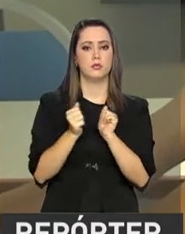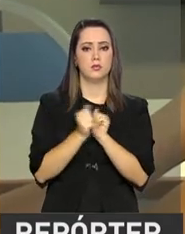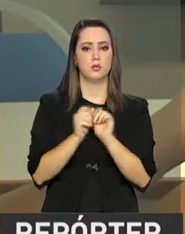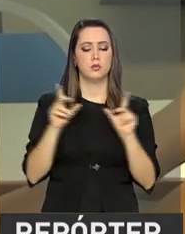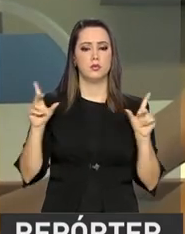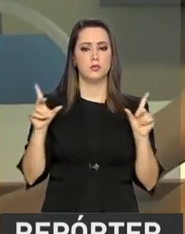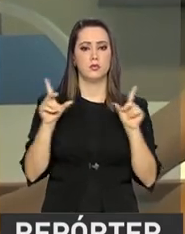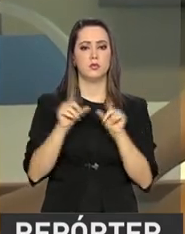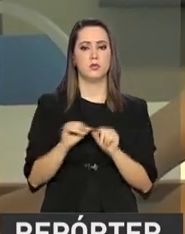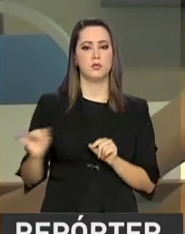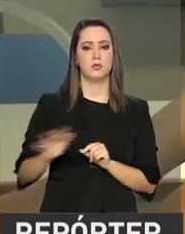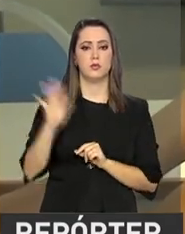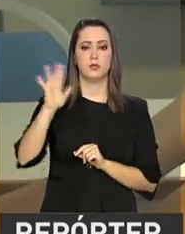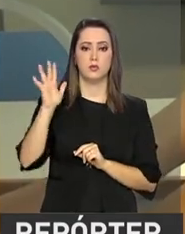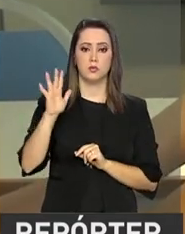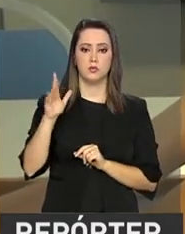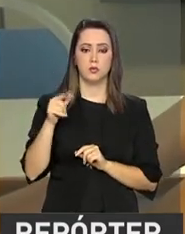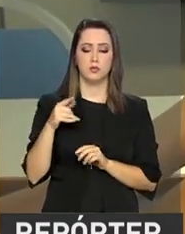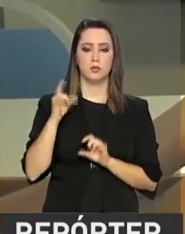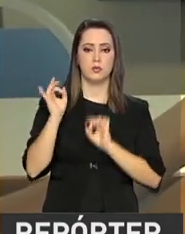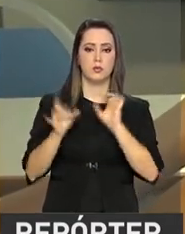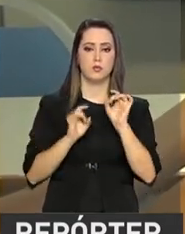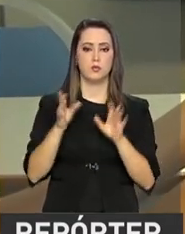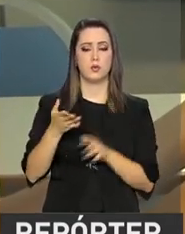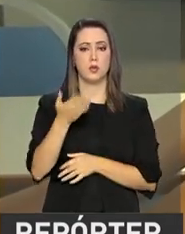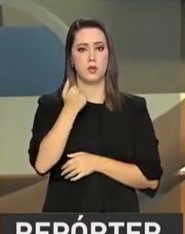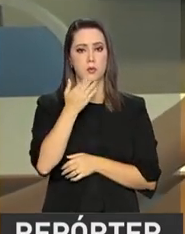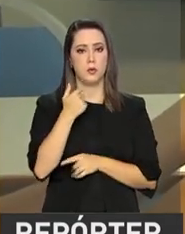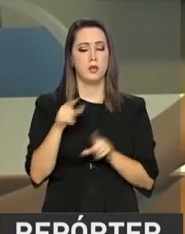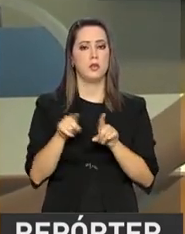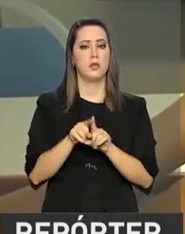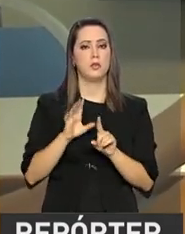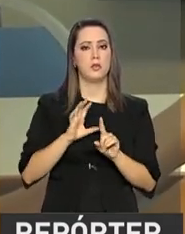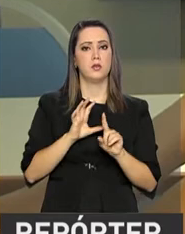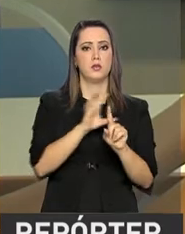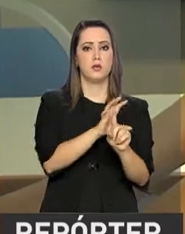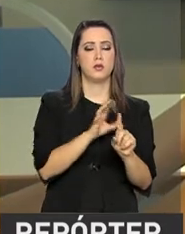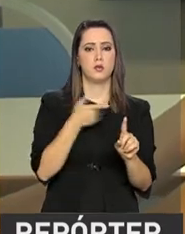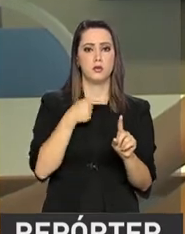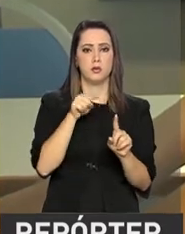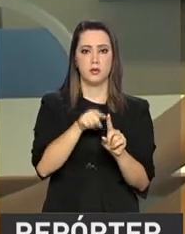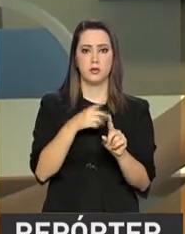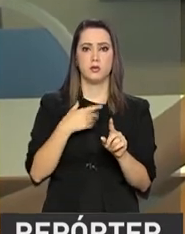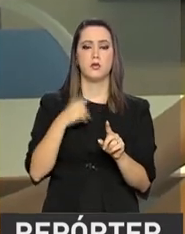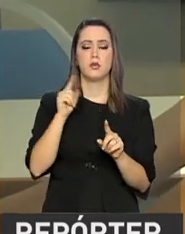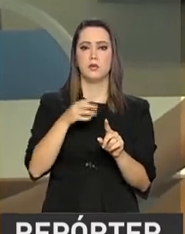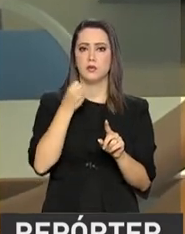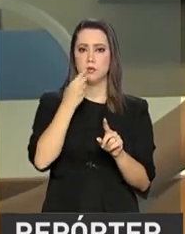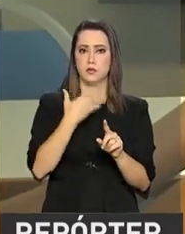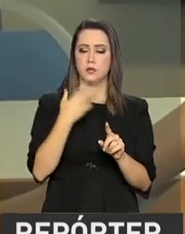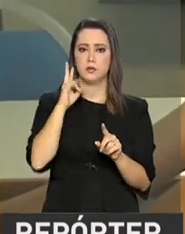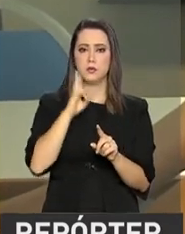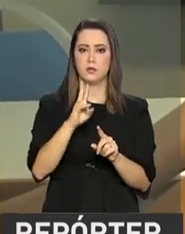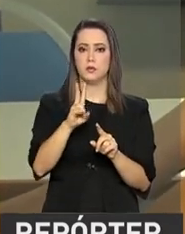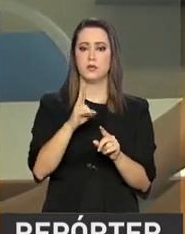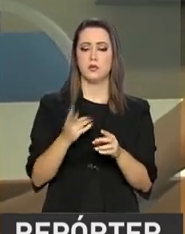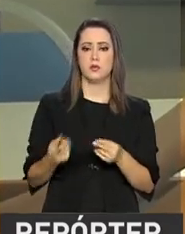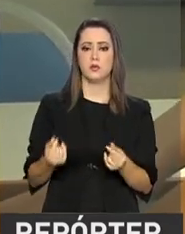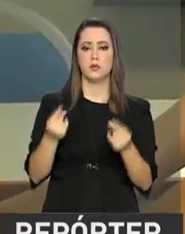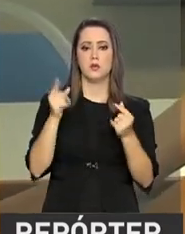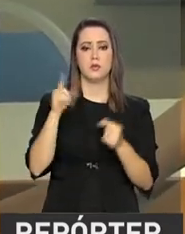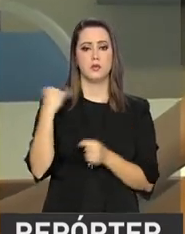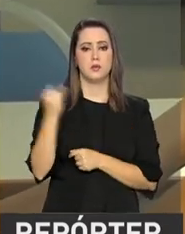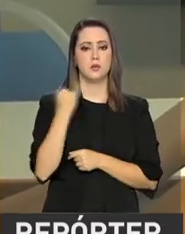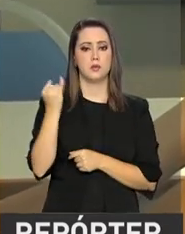sistemática da inflação especial na inflação de alimentos que vai impactar no setor que tem um peso muito grande no qual a estrutura do varejo